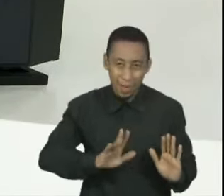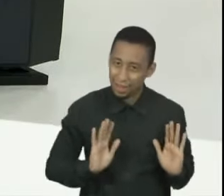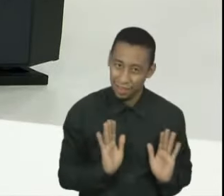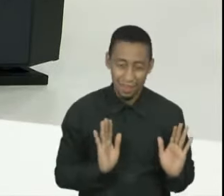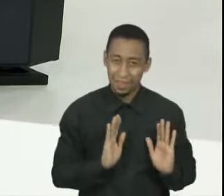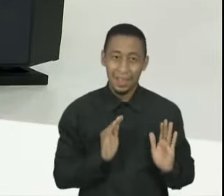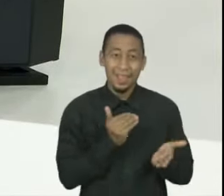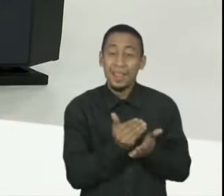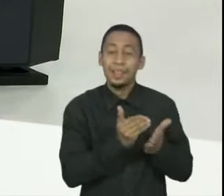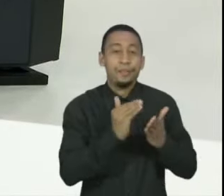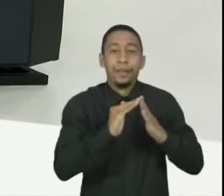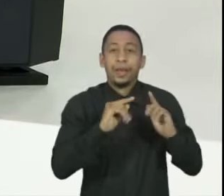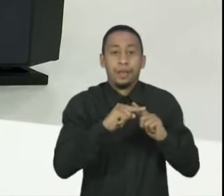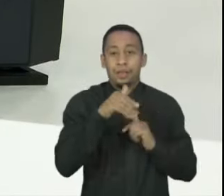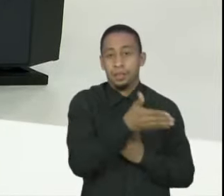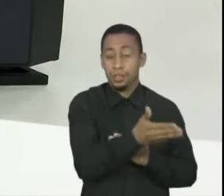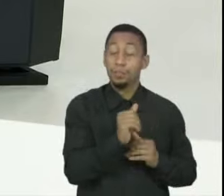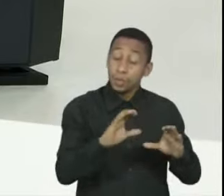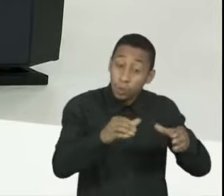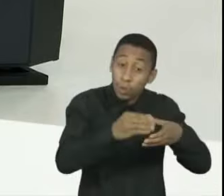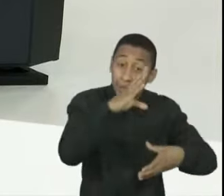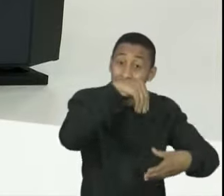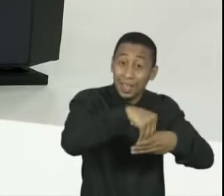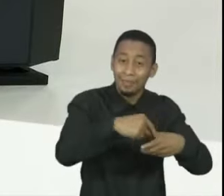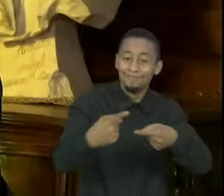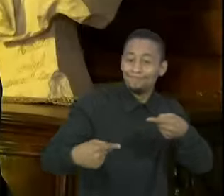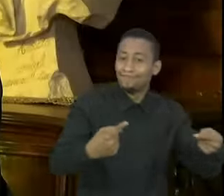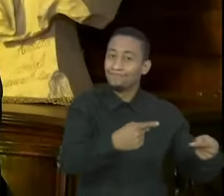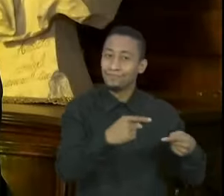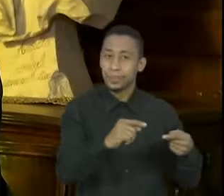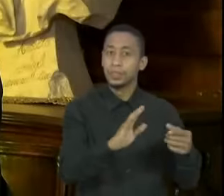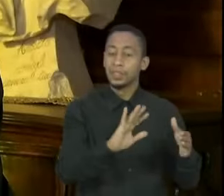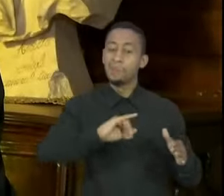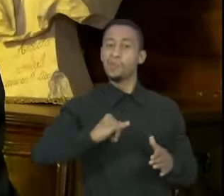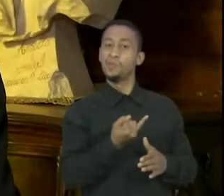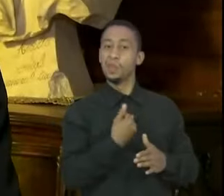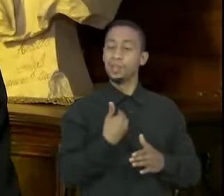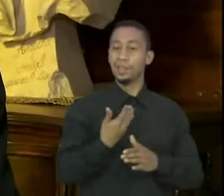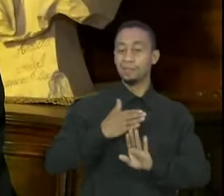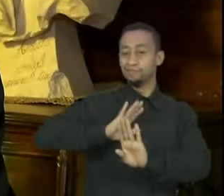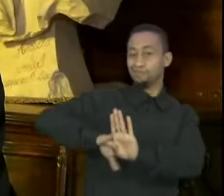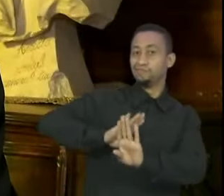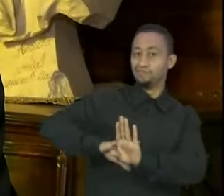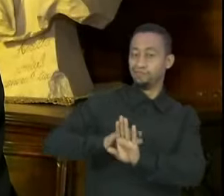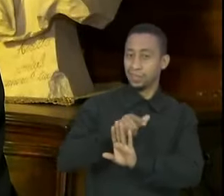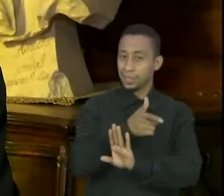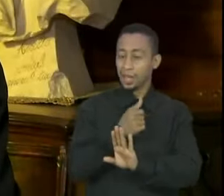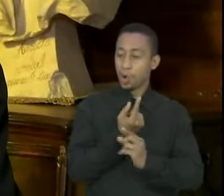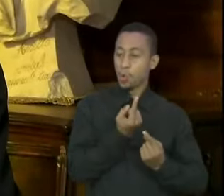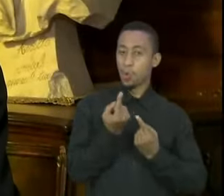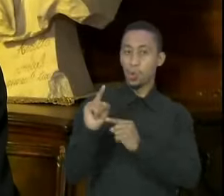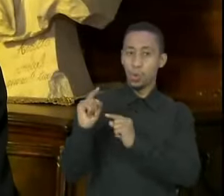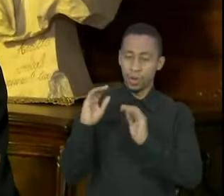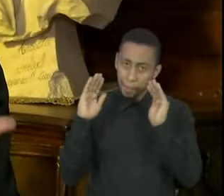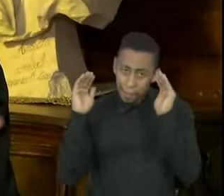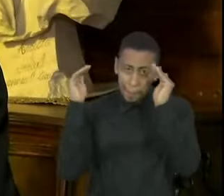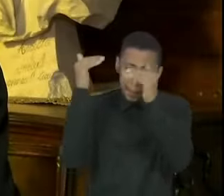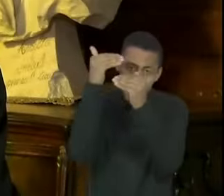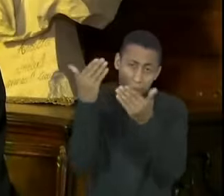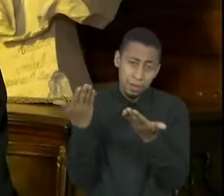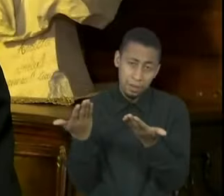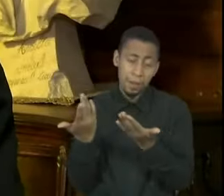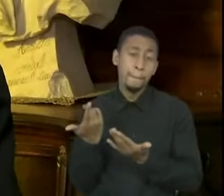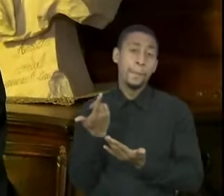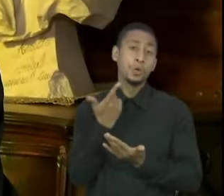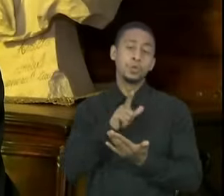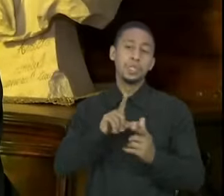grupos ideológicos e políticos que realmente se servem de alguma forma dessa oposição ao Papa para se